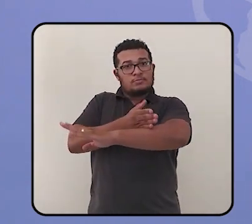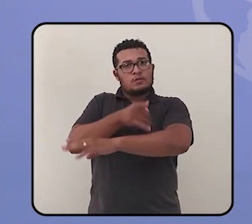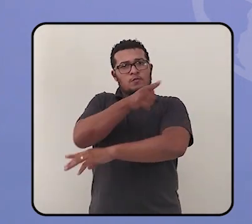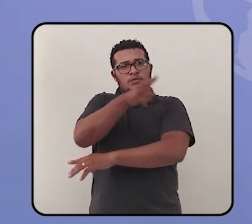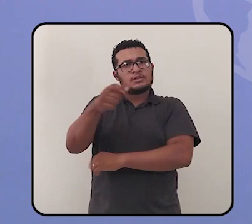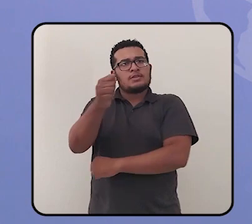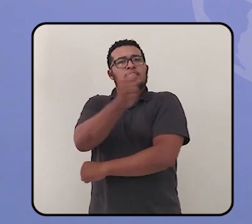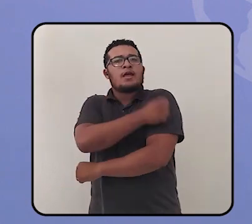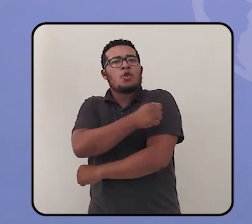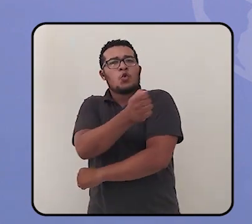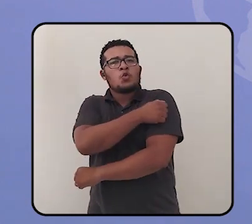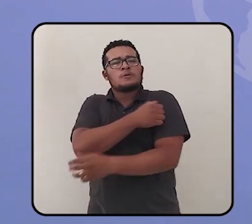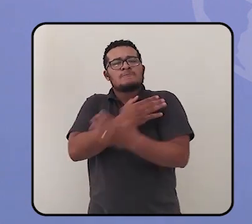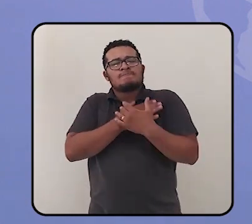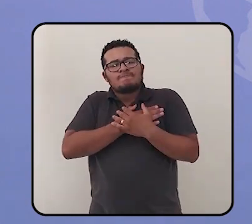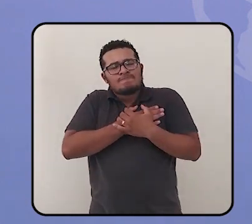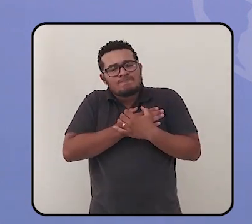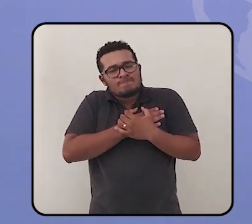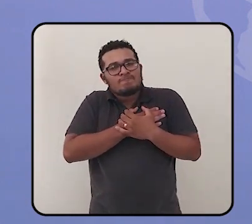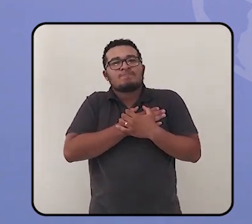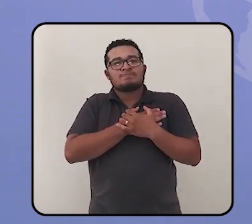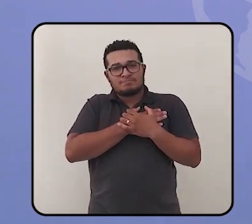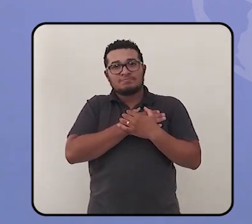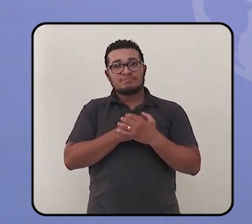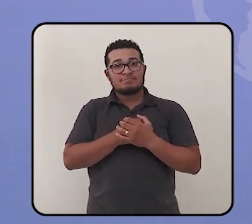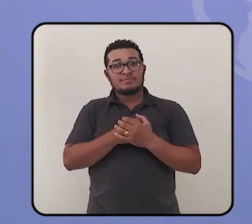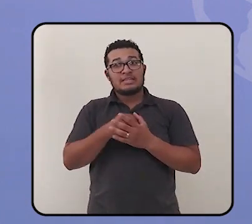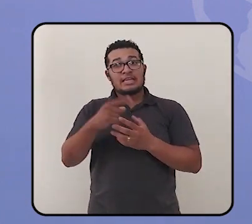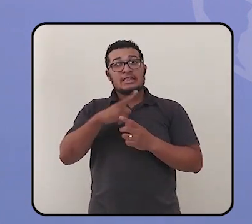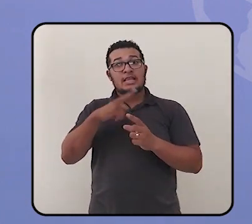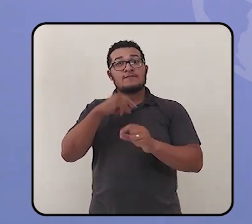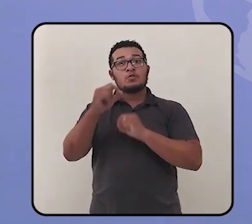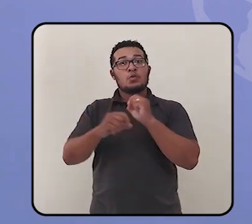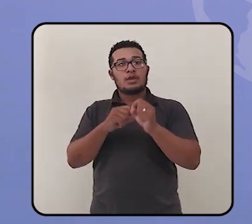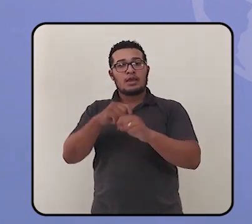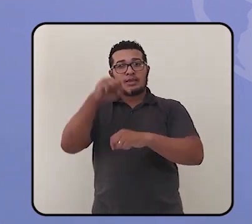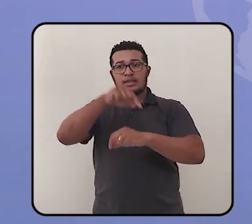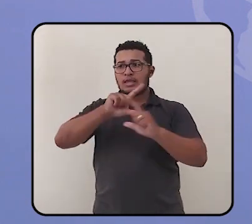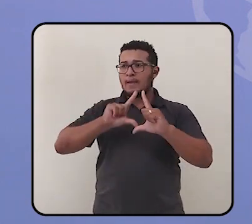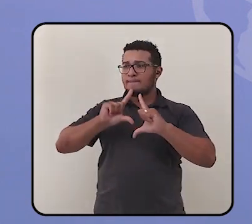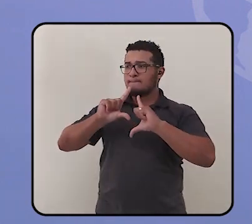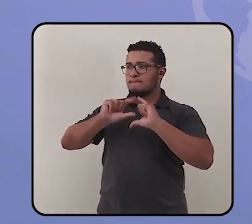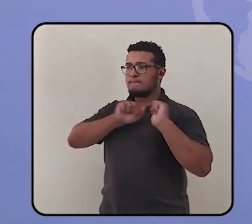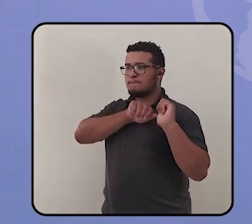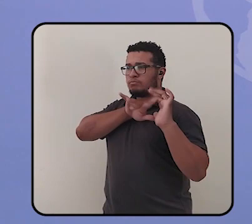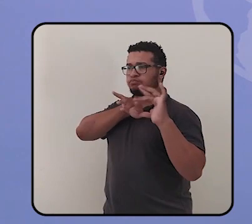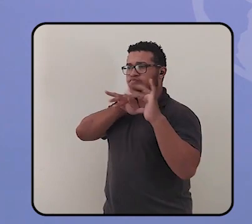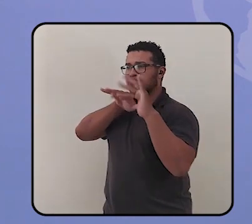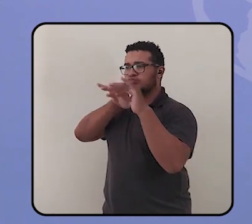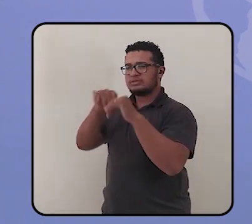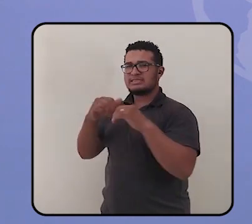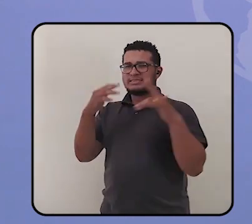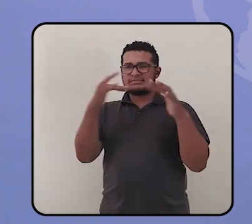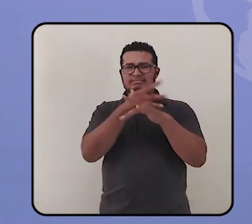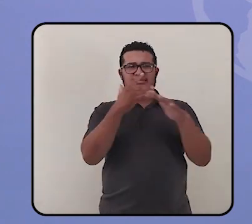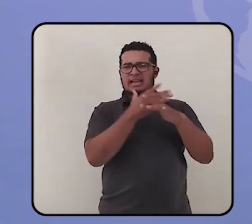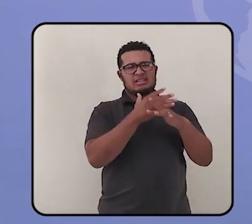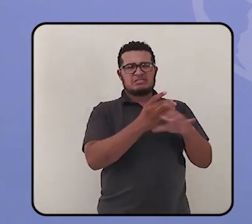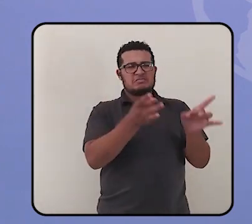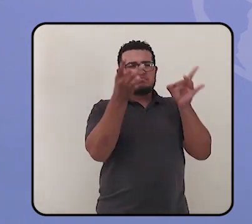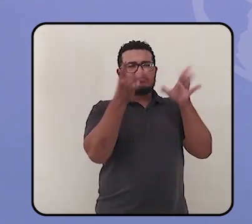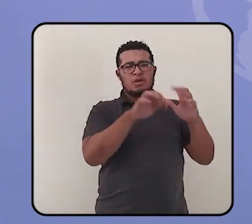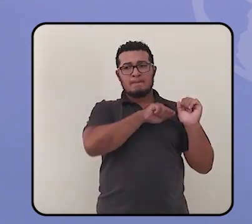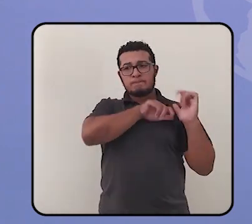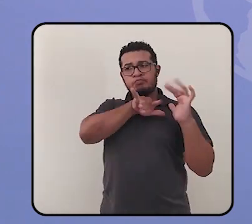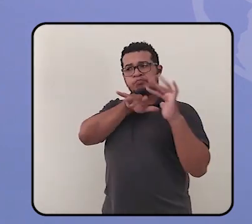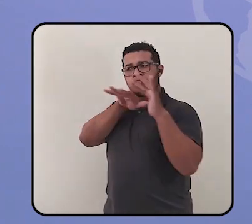querida aluna meu querido aluno tivemos a ruralização isto é a saída das pessoas da